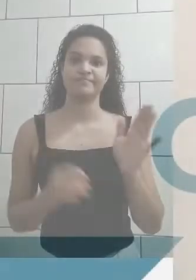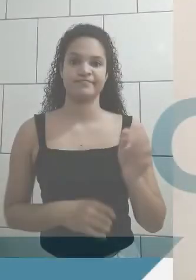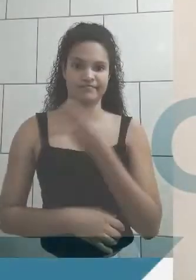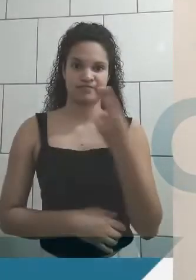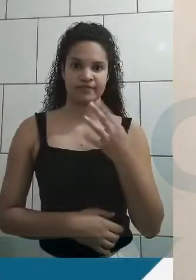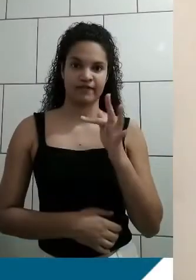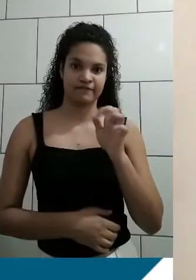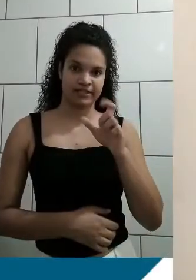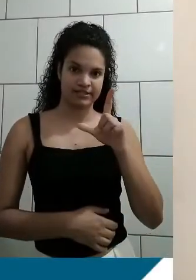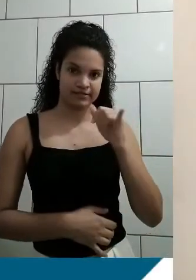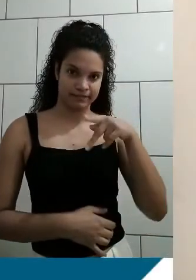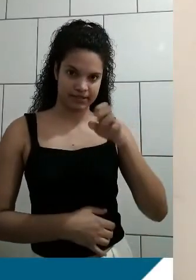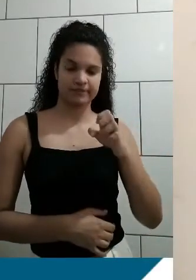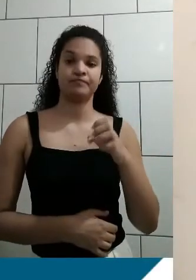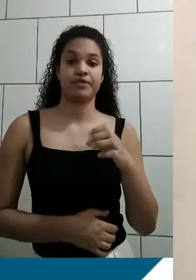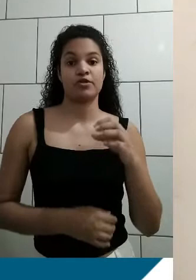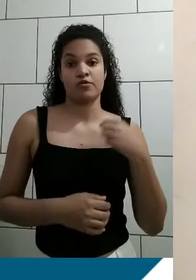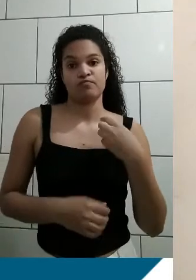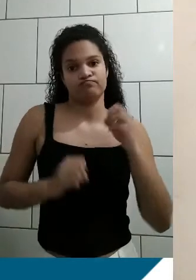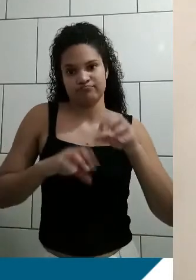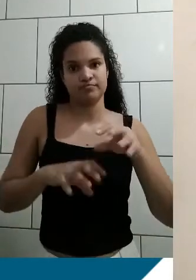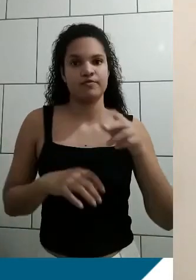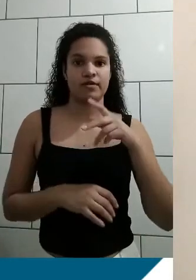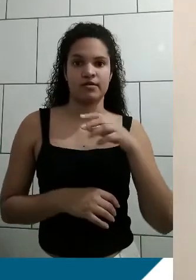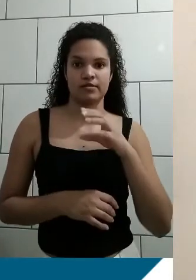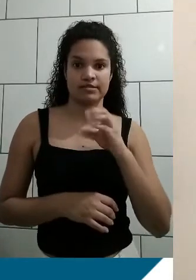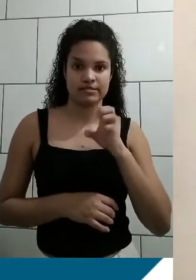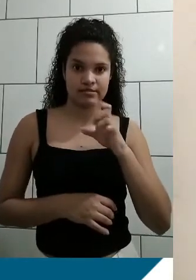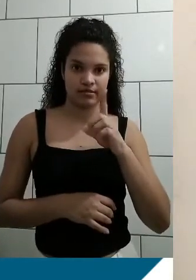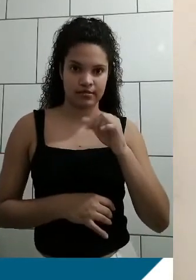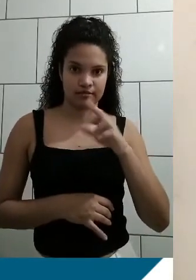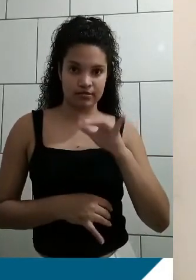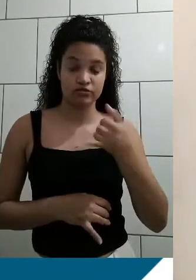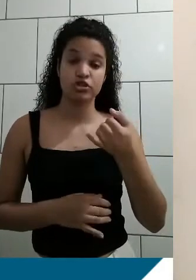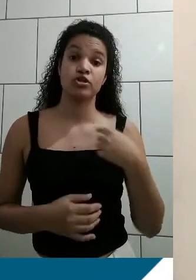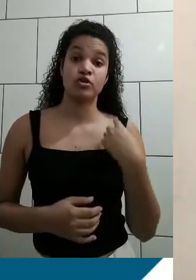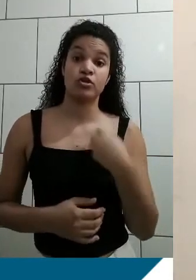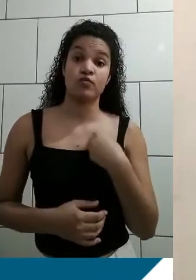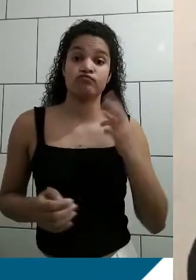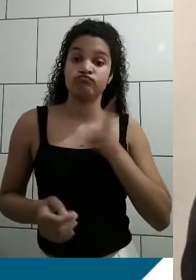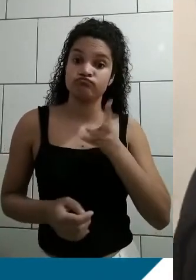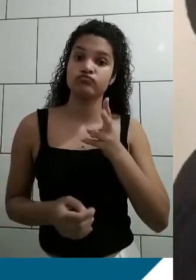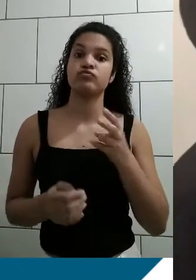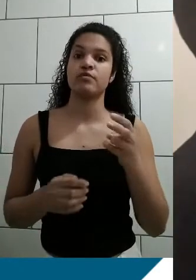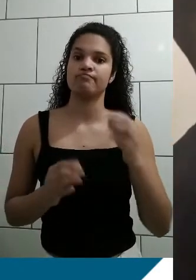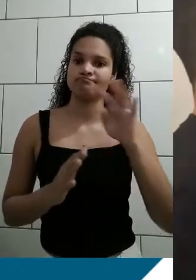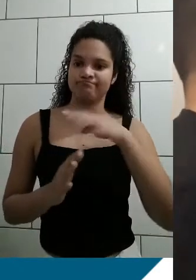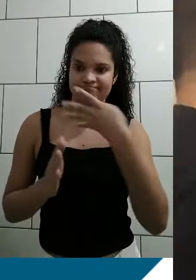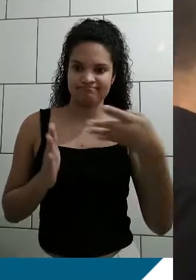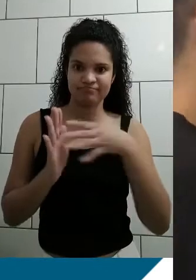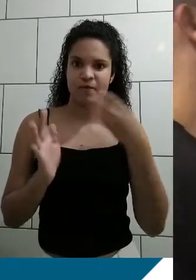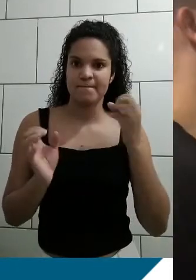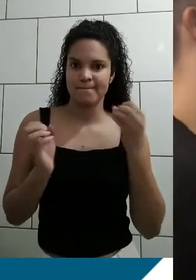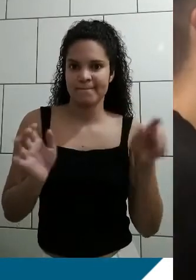Olá, sou o professor Felipe Camargo, dou aula de Física no CEDERJ e vou dar continuidade ao cronograma de aulas e trabalharei com vocês